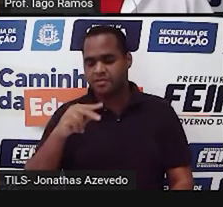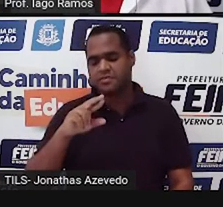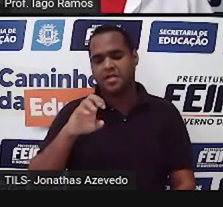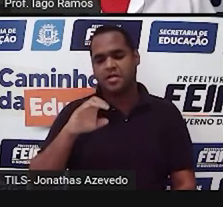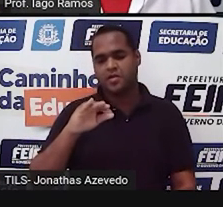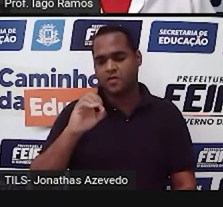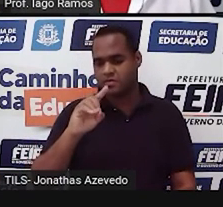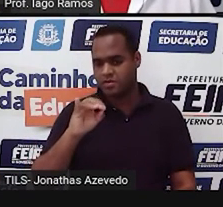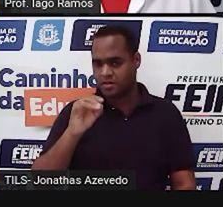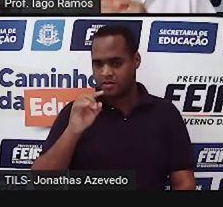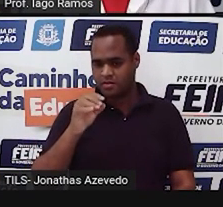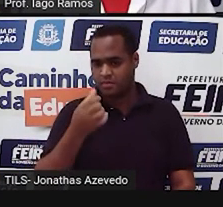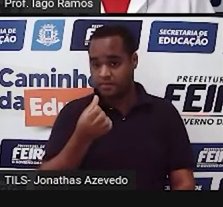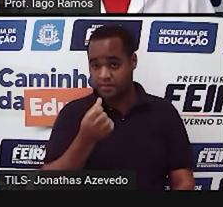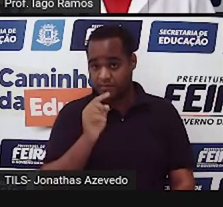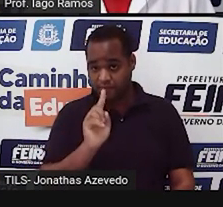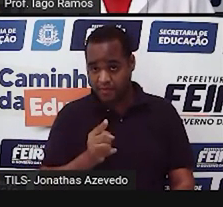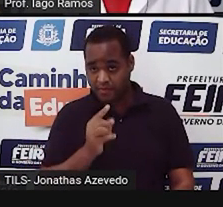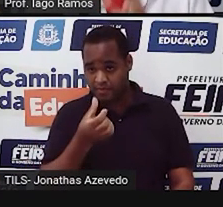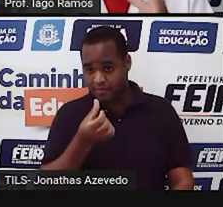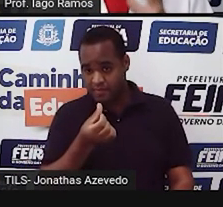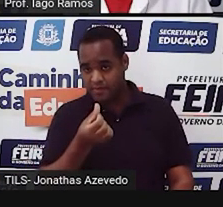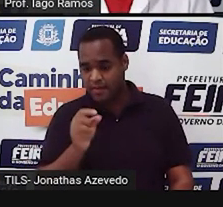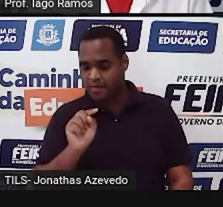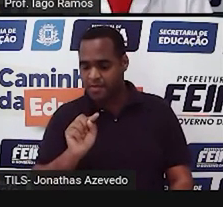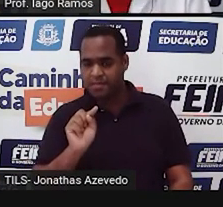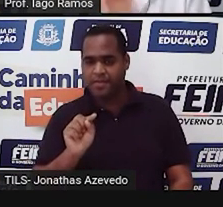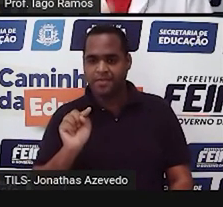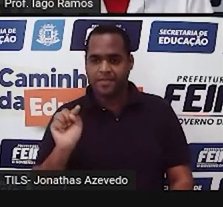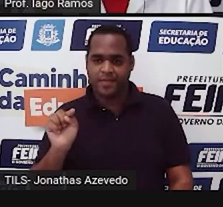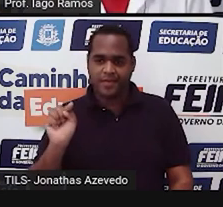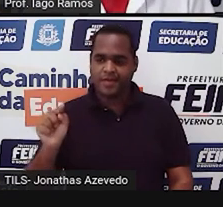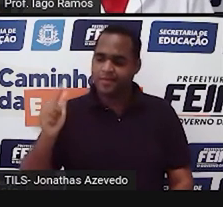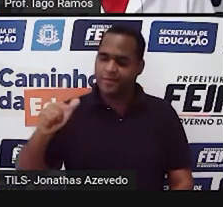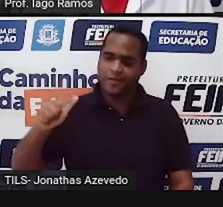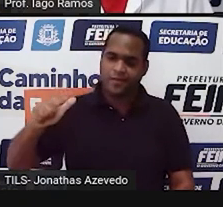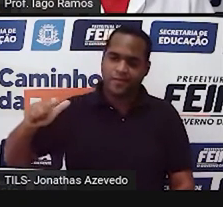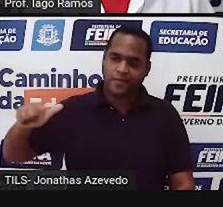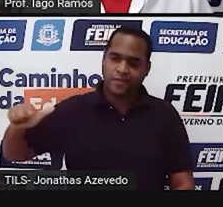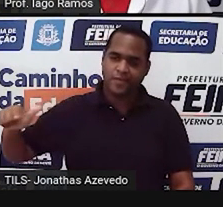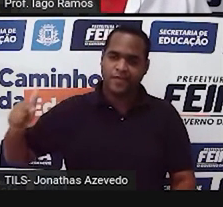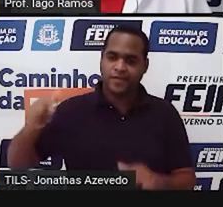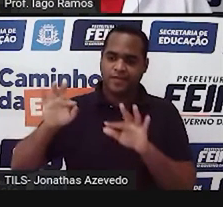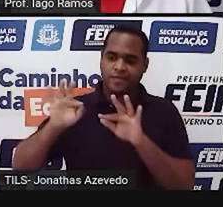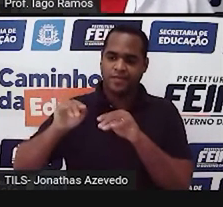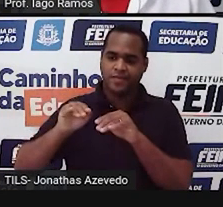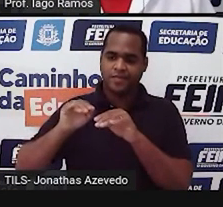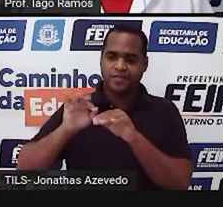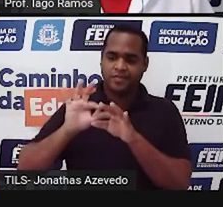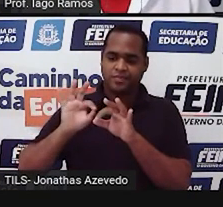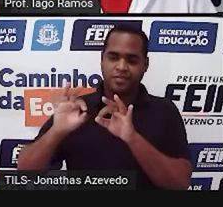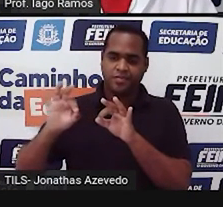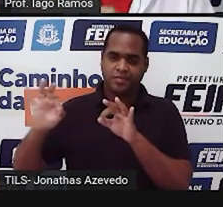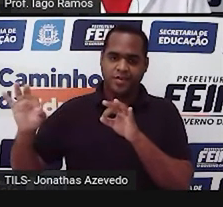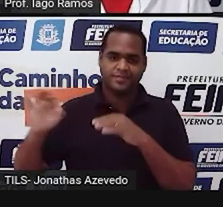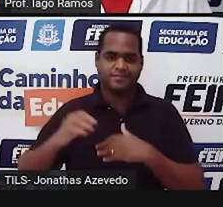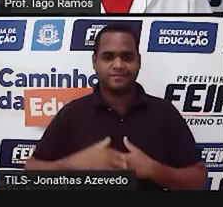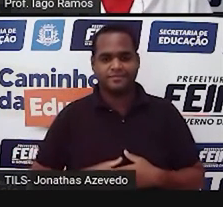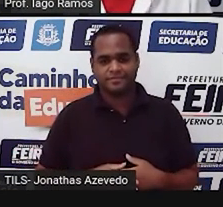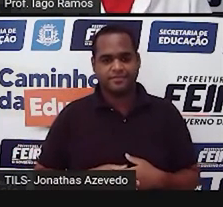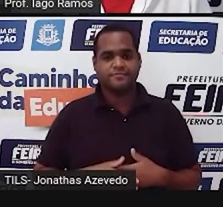da, os algarismos que se repetem um tempo todo infinitamente tá bom